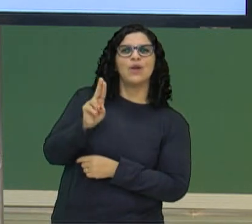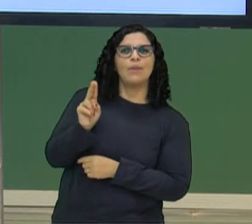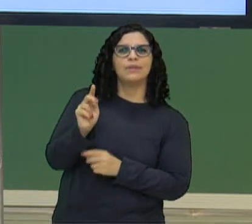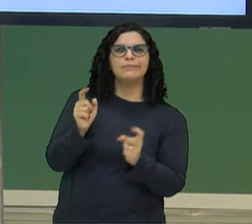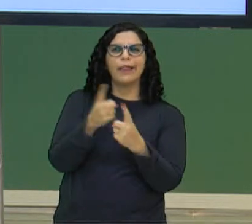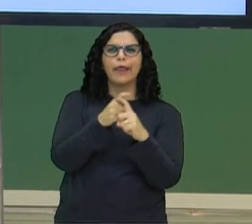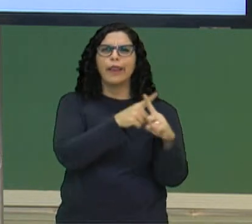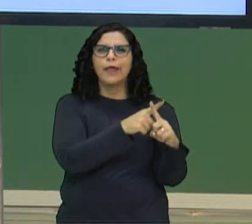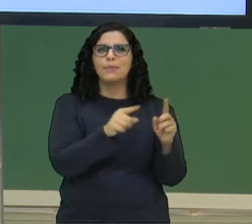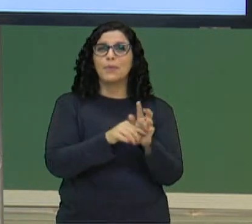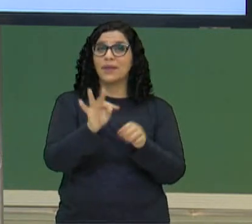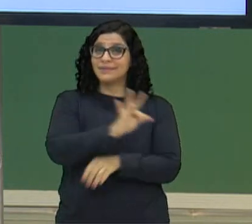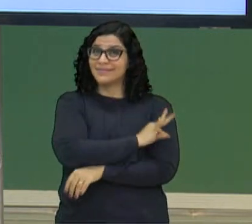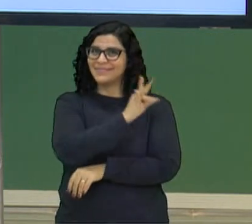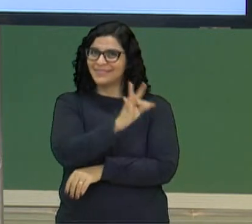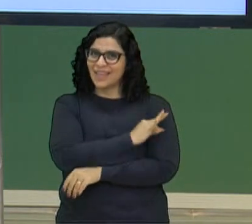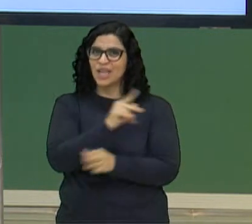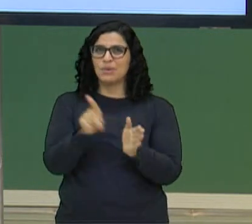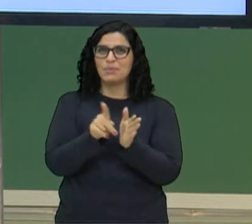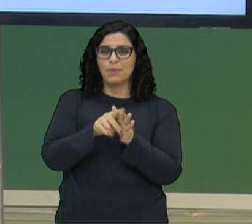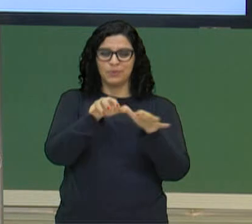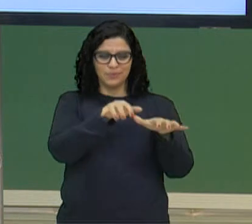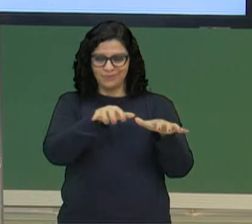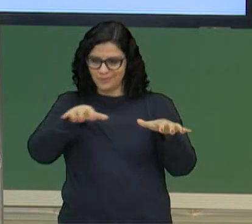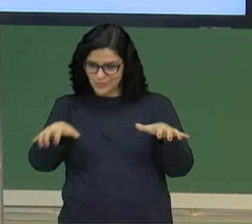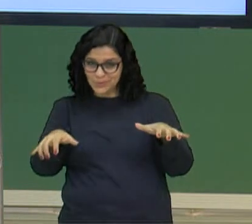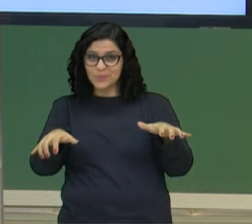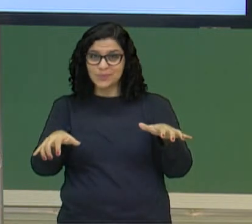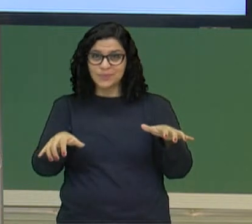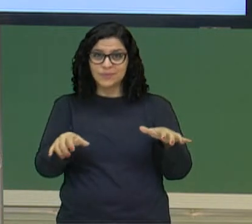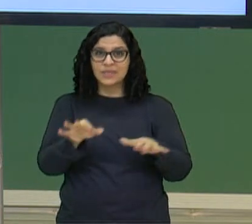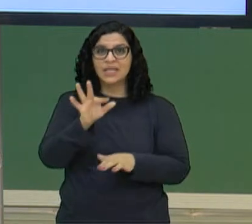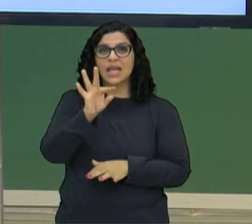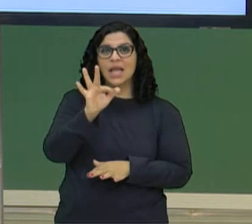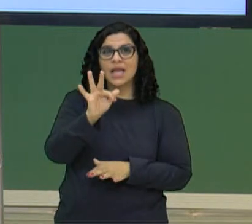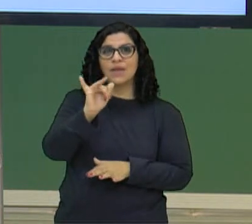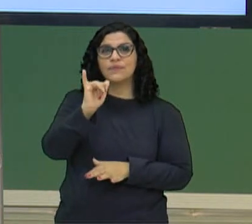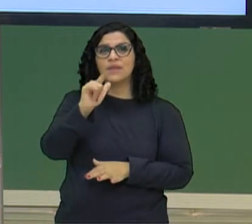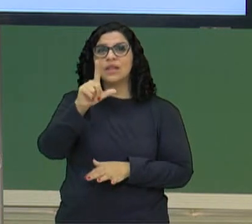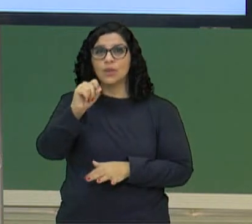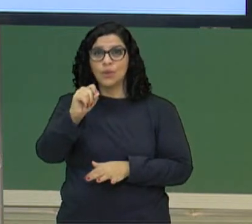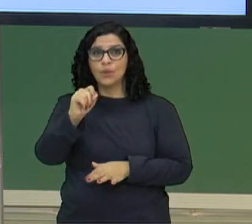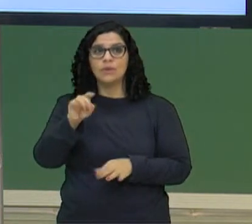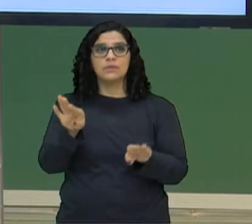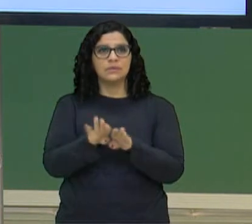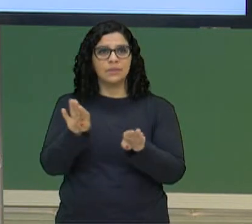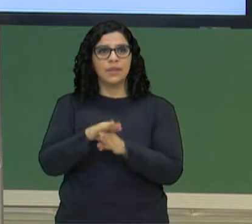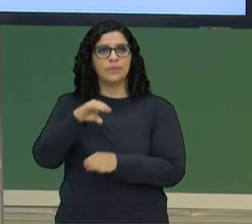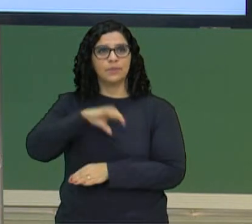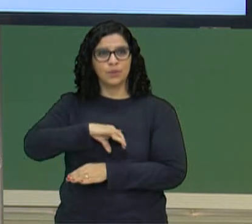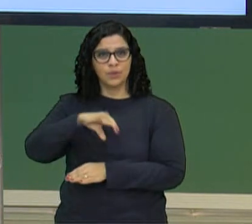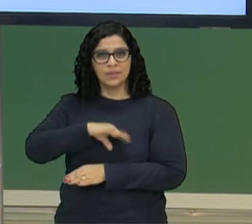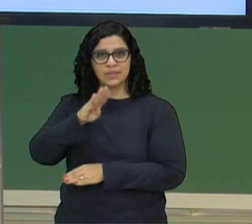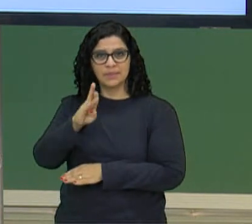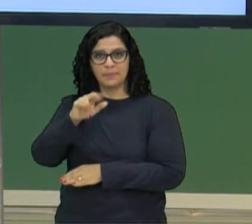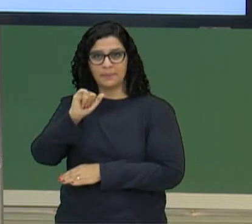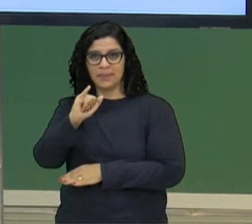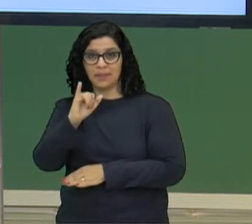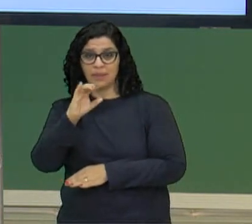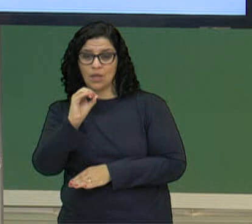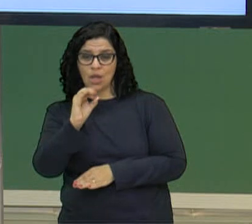nome técnico da divisão. Então o filo chama-se briófita. Em português,